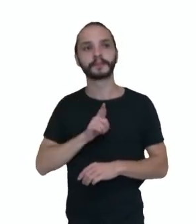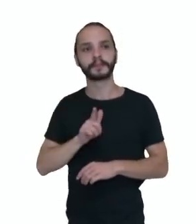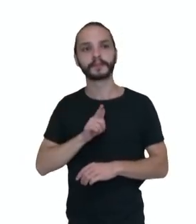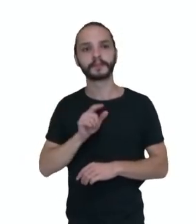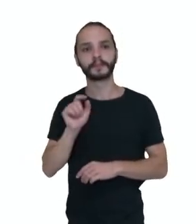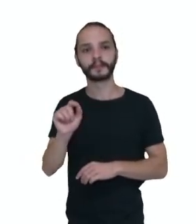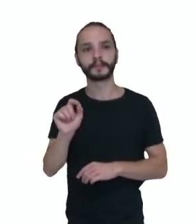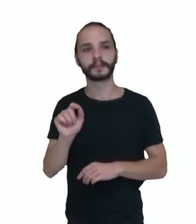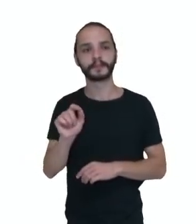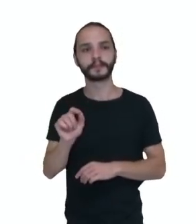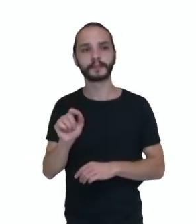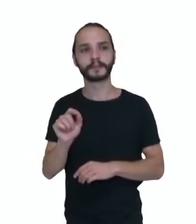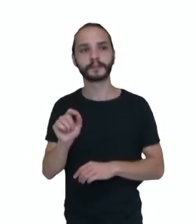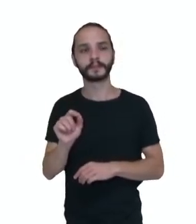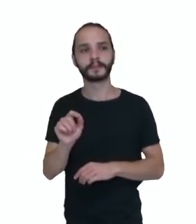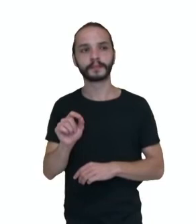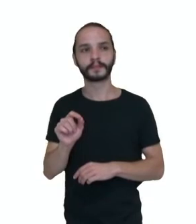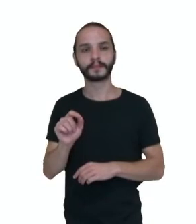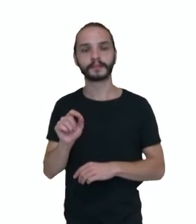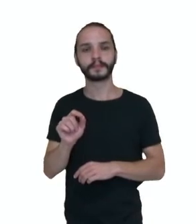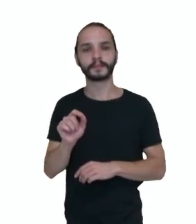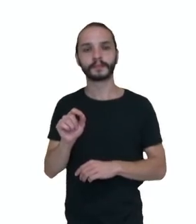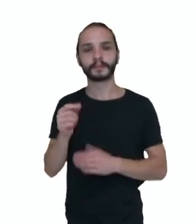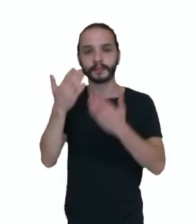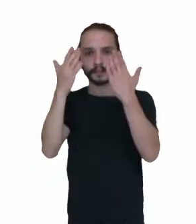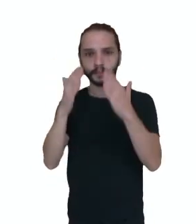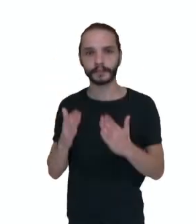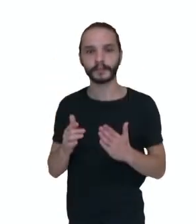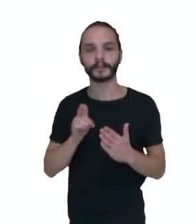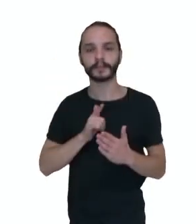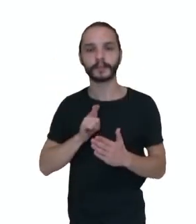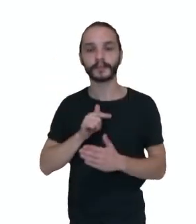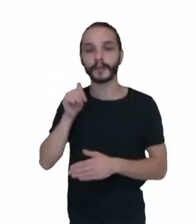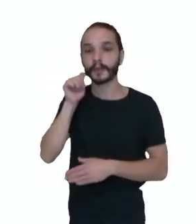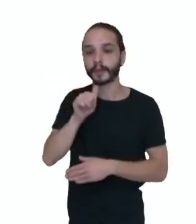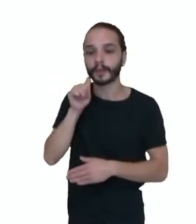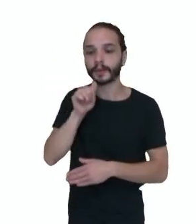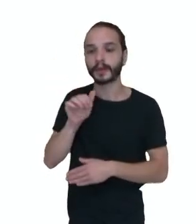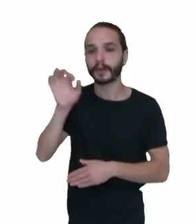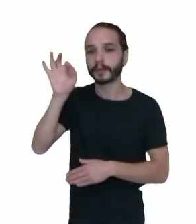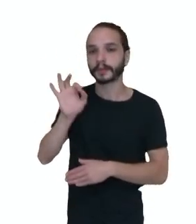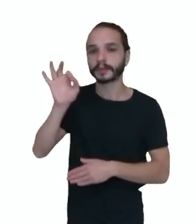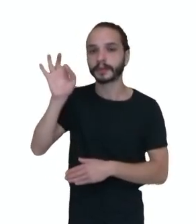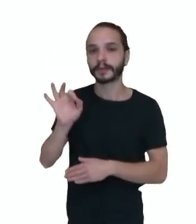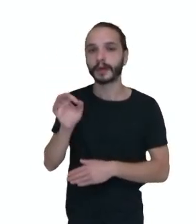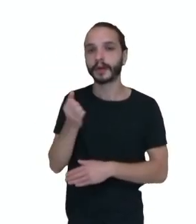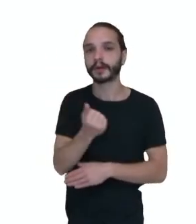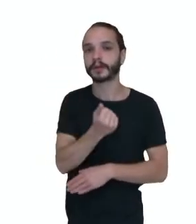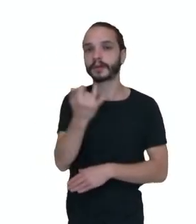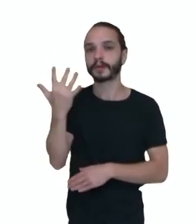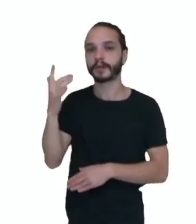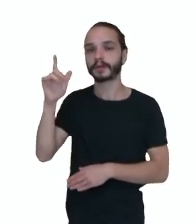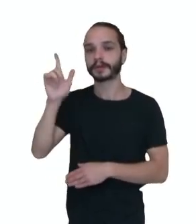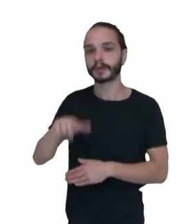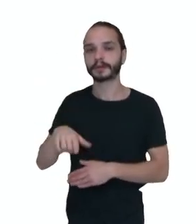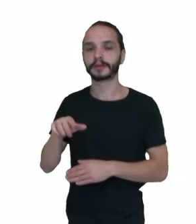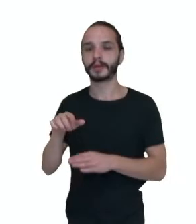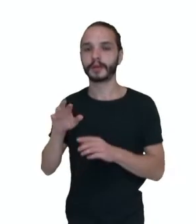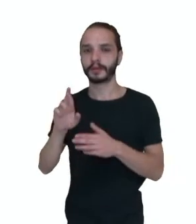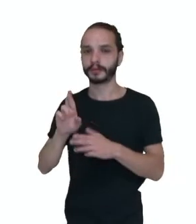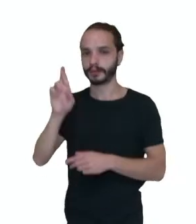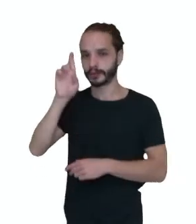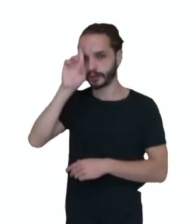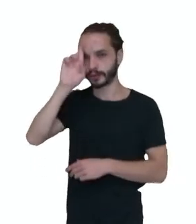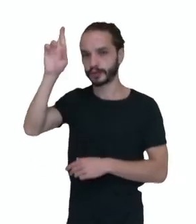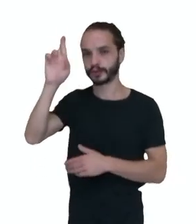nosso mapa, né? Domicílios que são chefiados por mulheres, a porcentagem. Os tons mais escuros são aqueles que apresentam